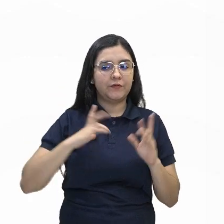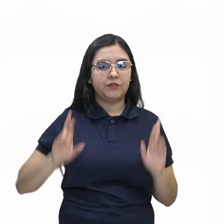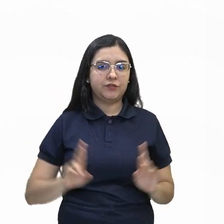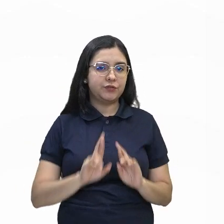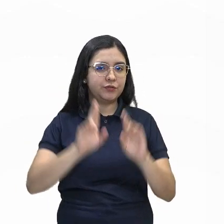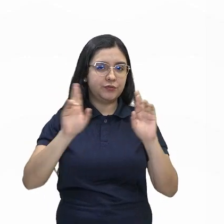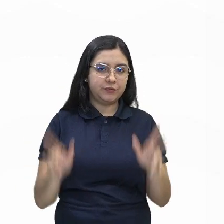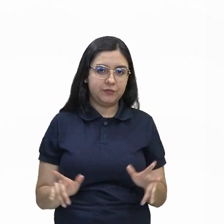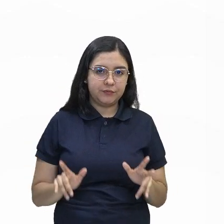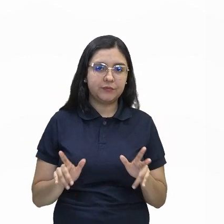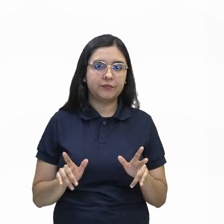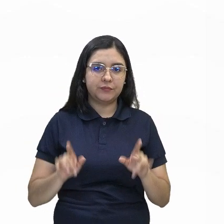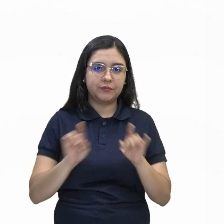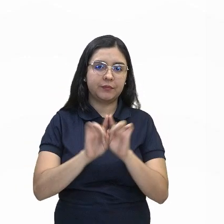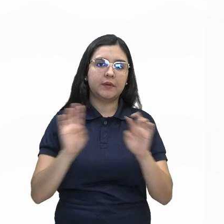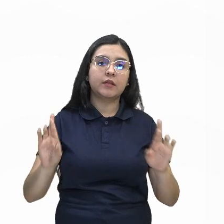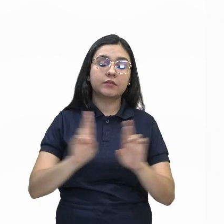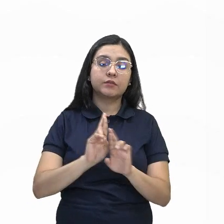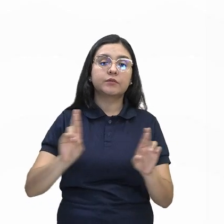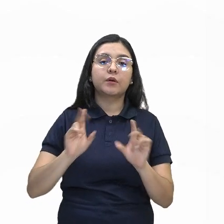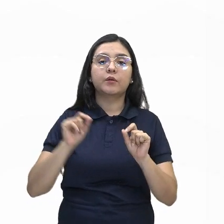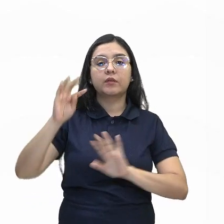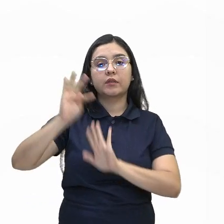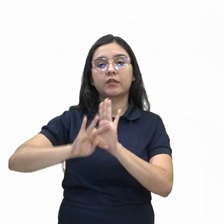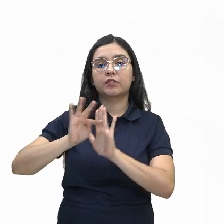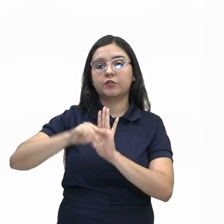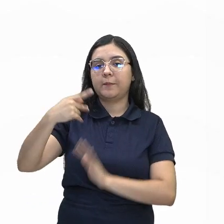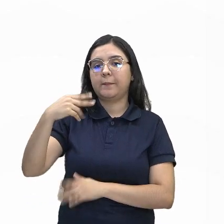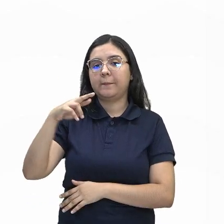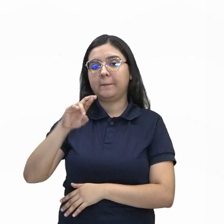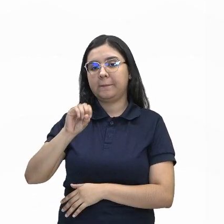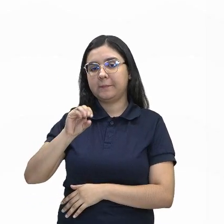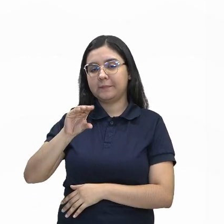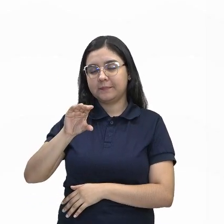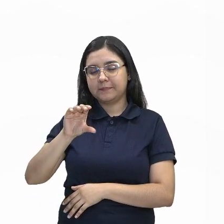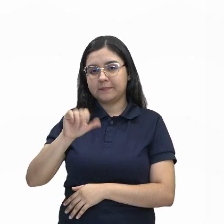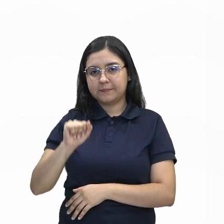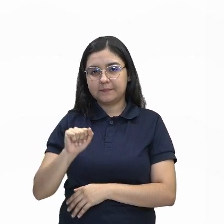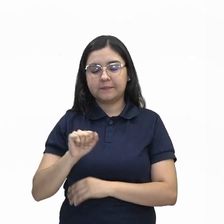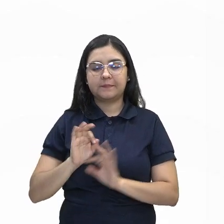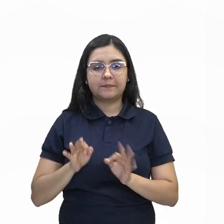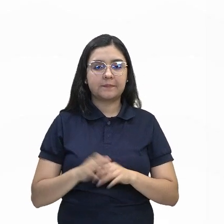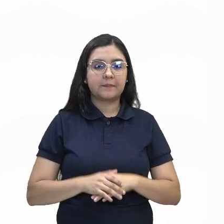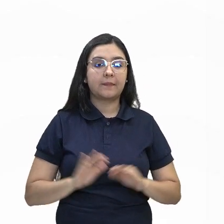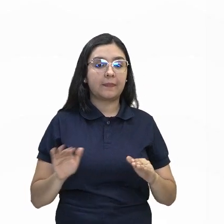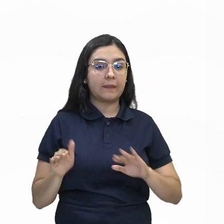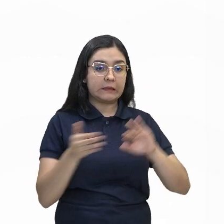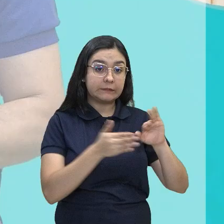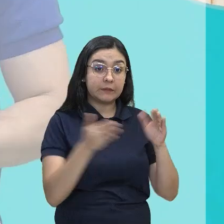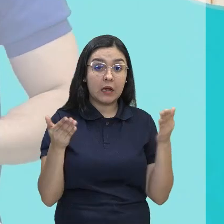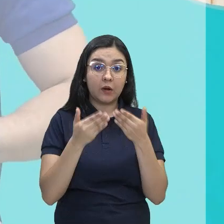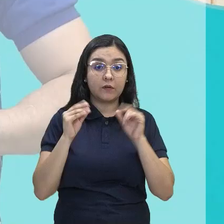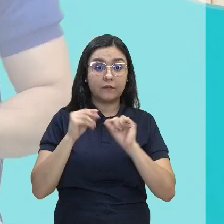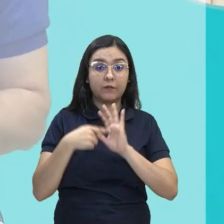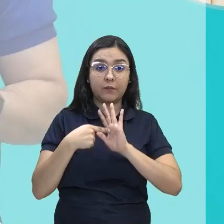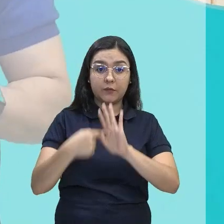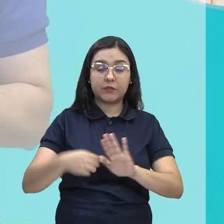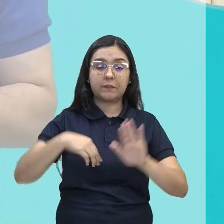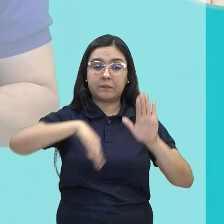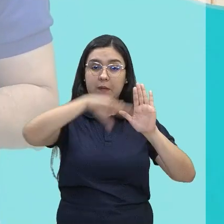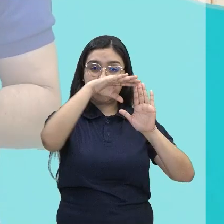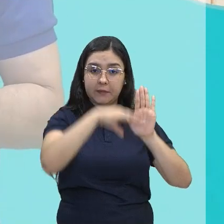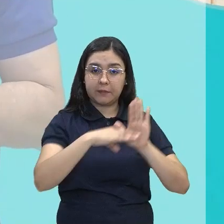um pouco em relação ao texto de prosa, tá certo? Vou mostrar para vocês agora uma lista, né,